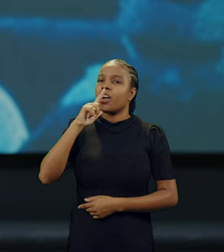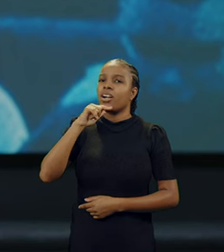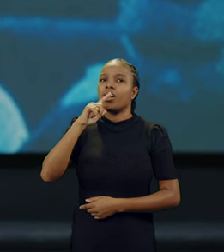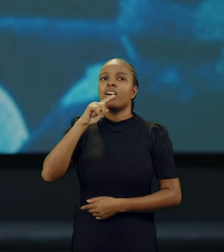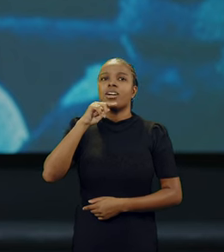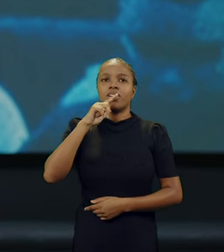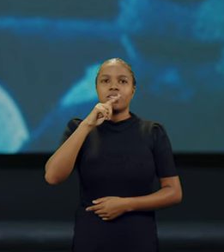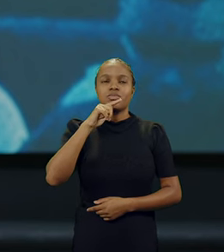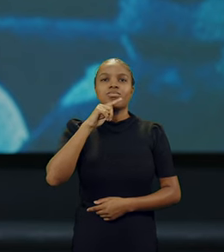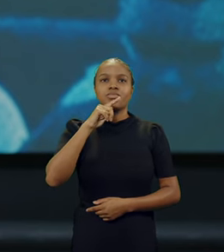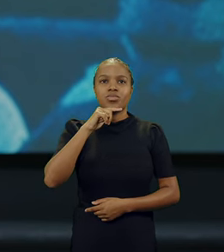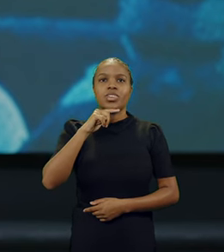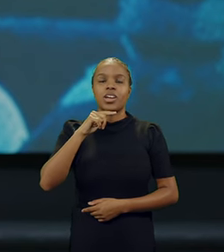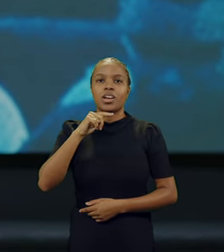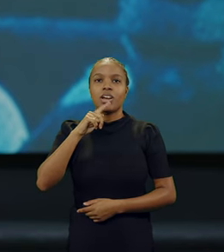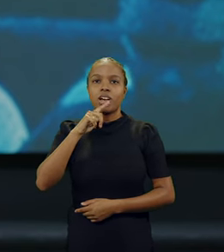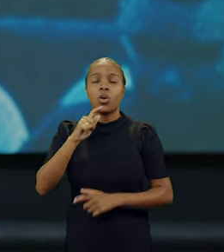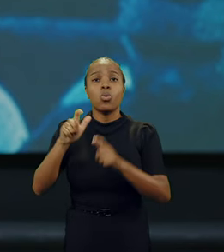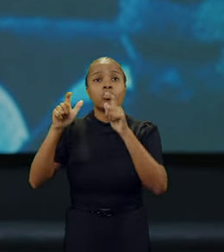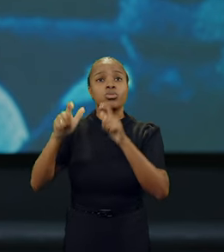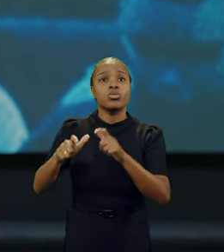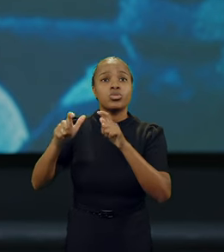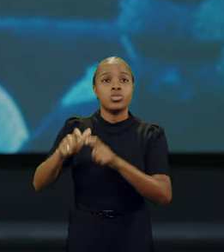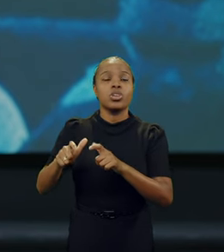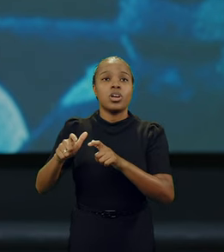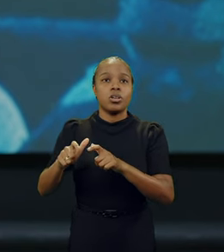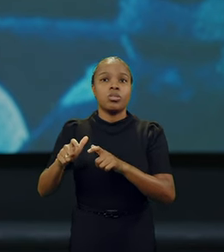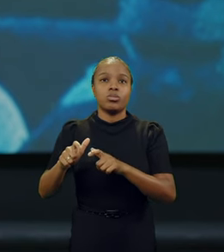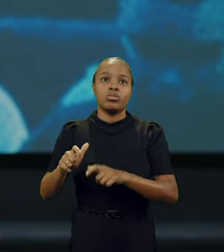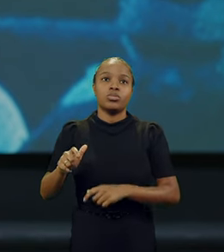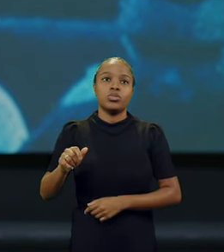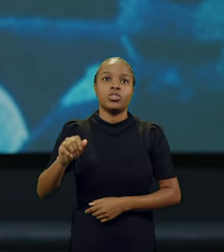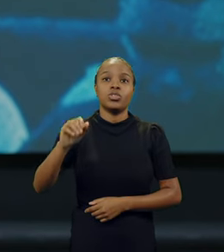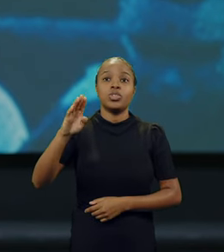cisterna de Belém, que está junto à porta.